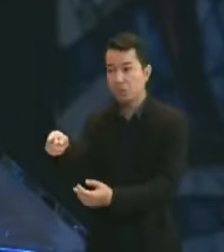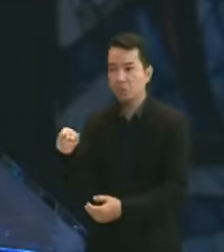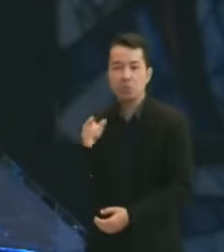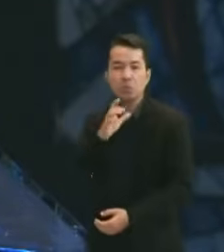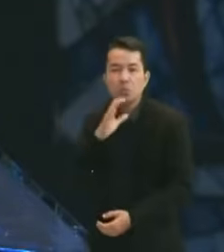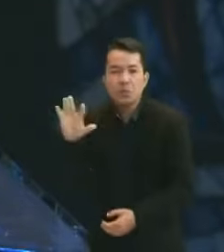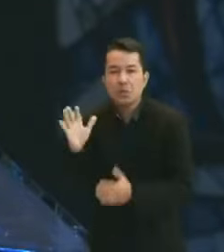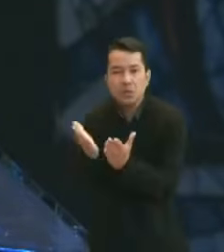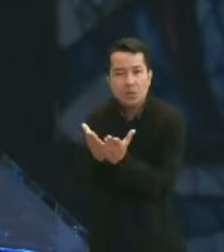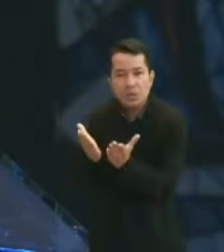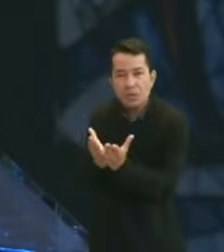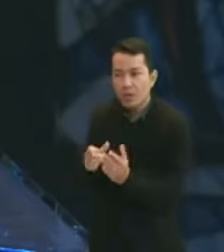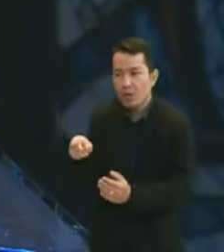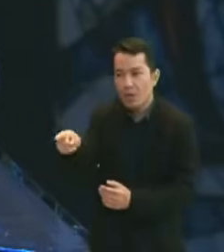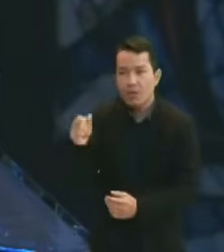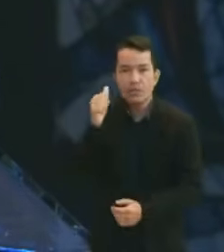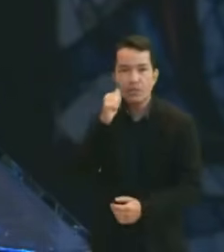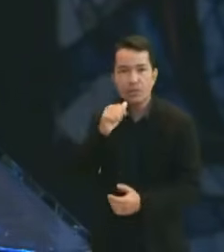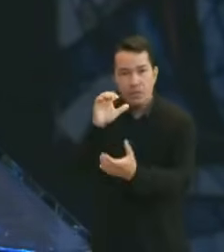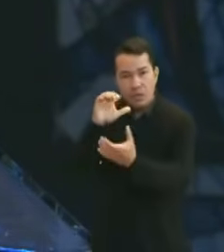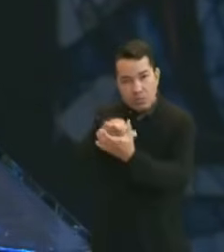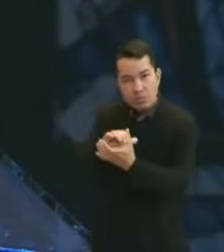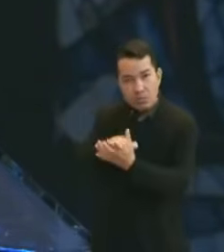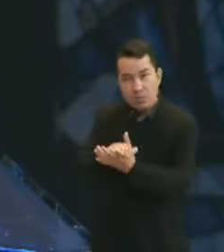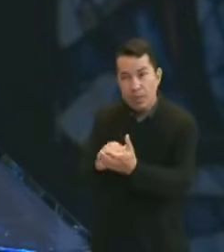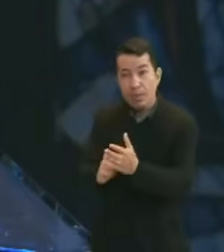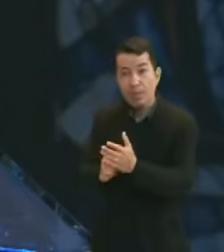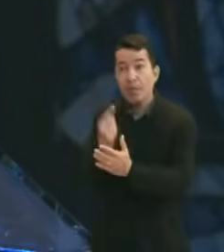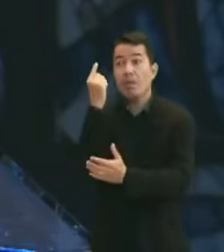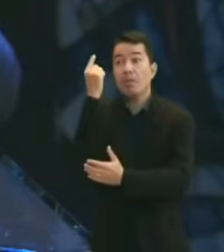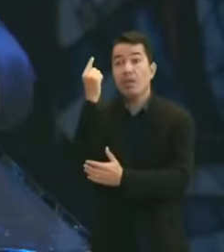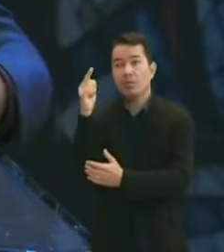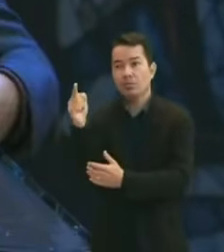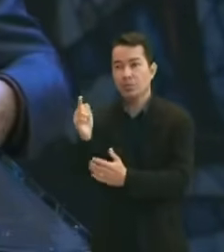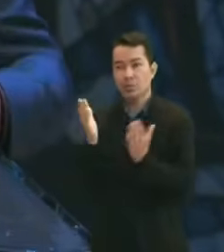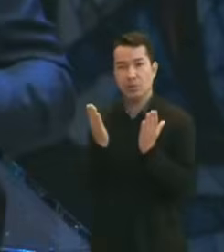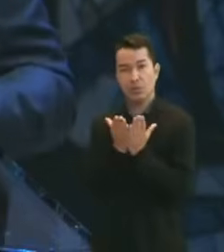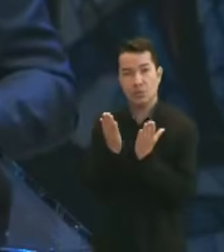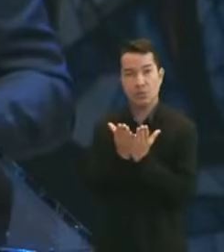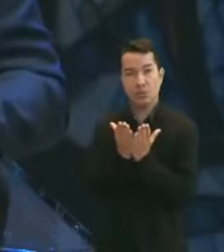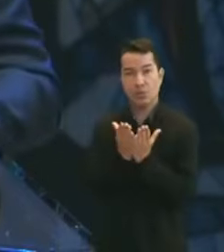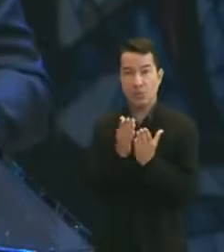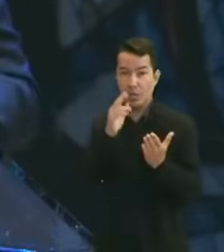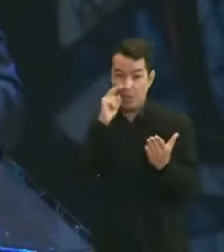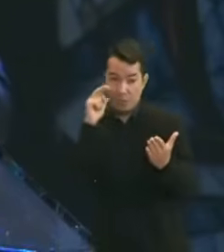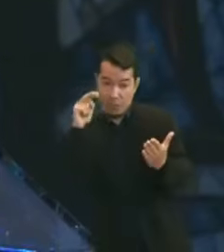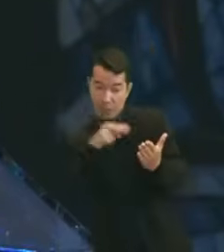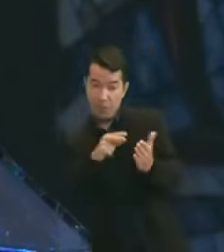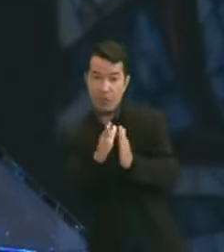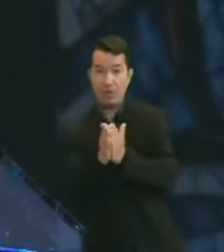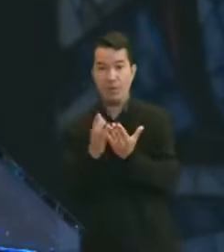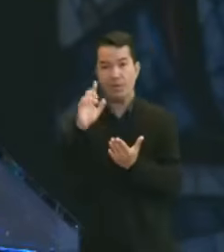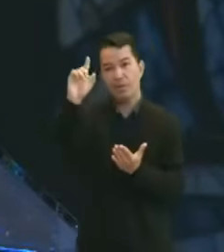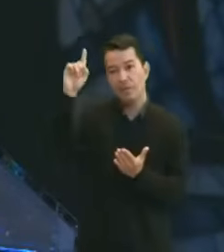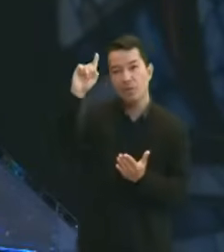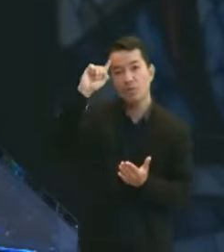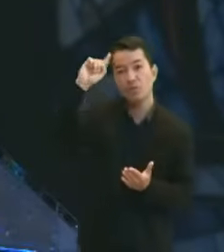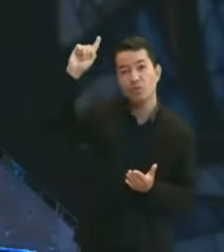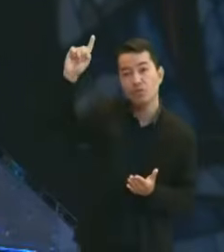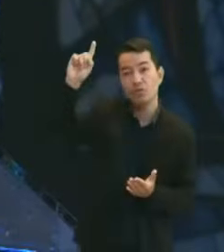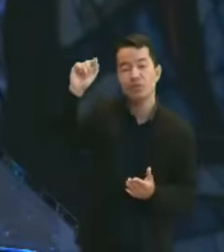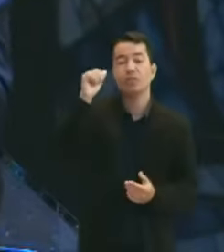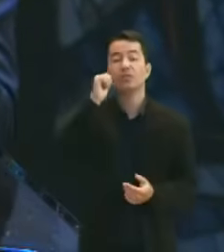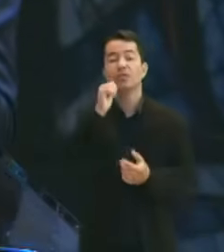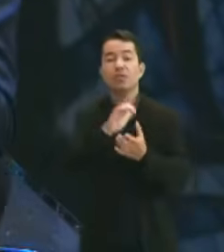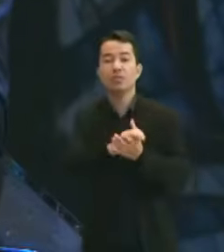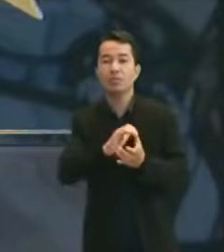que a senhora daquele casal, daquela família, tinha tido algum contato com a Bíblia, tinha visto a Bíblia, era quando a Sheila, minha esposa, levou a Bíblia